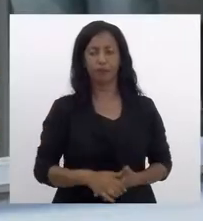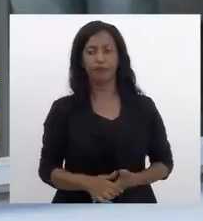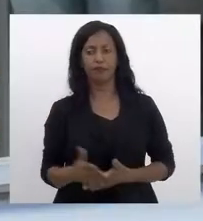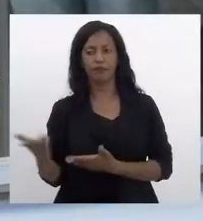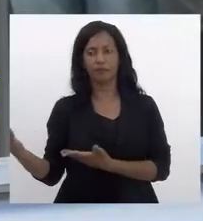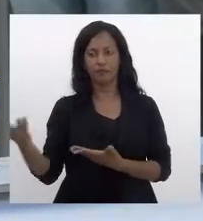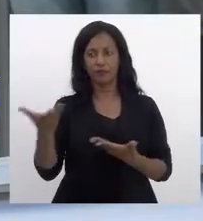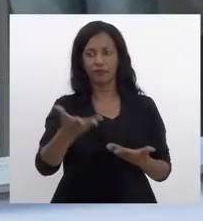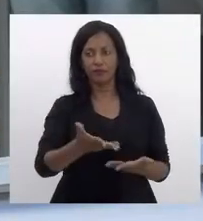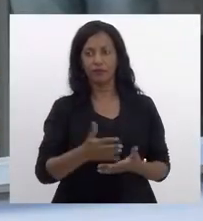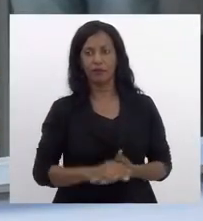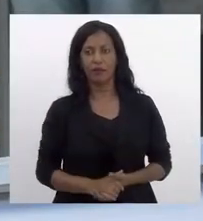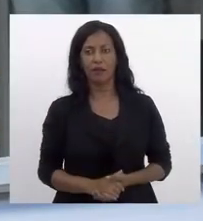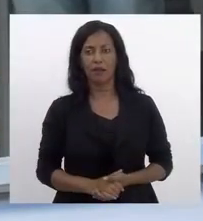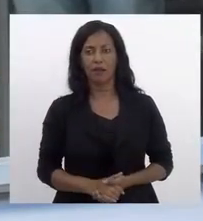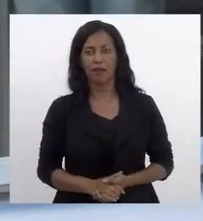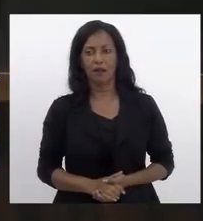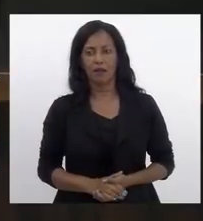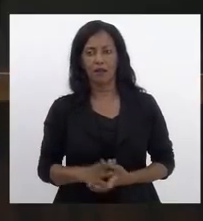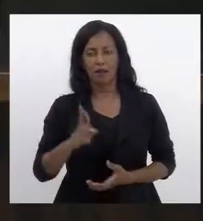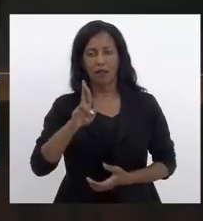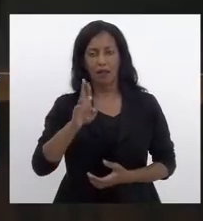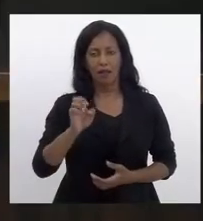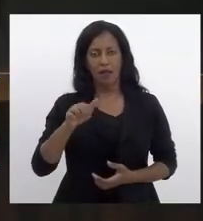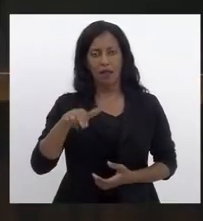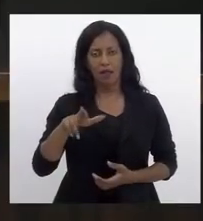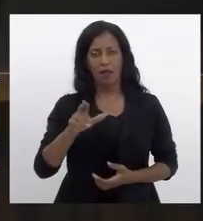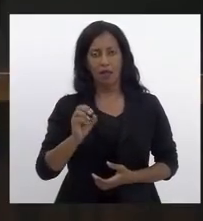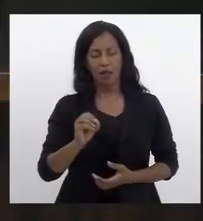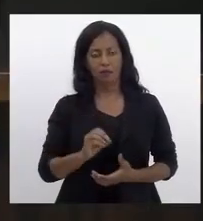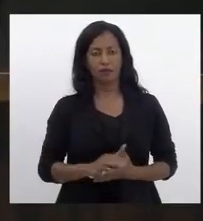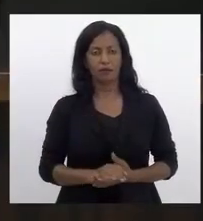orador inscrito é o nobre deputado Renato Zaca.